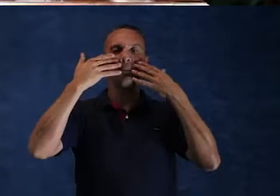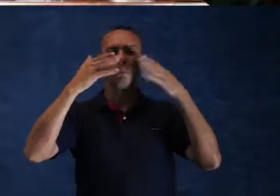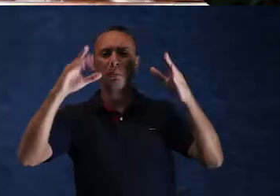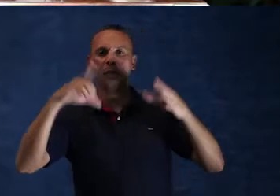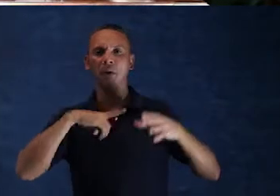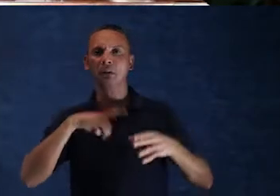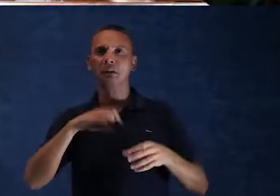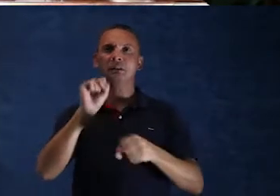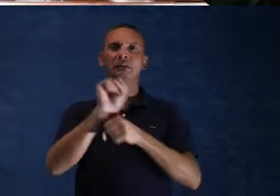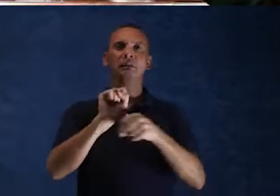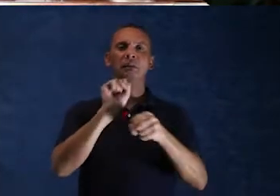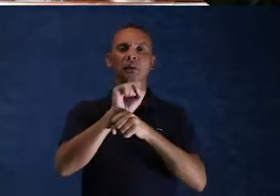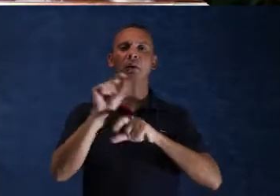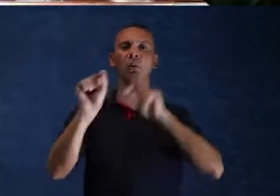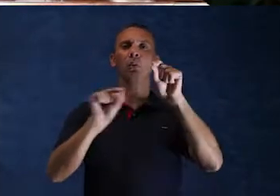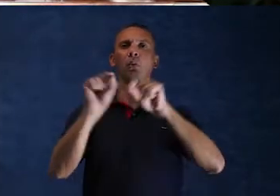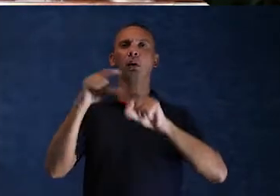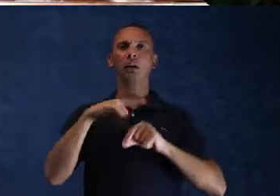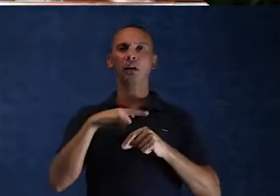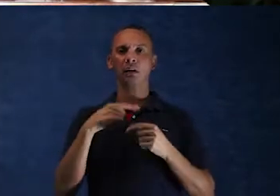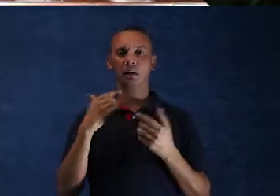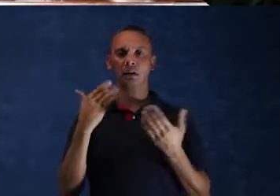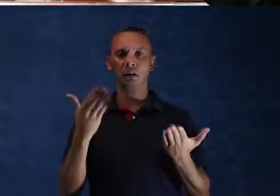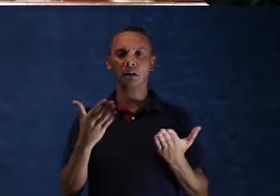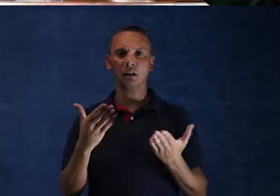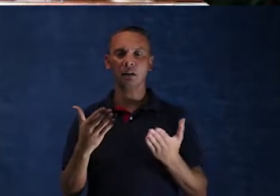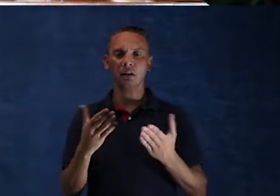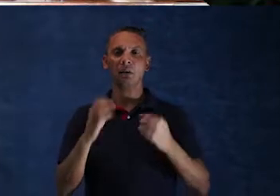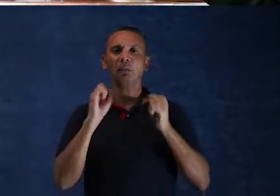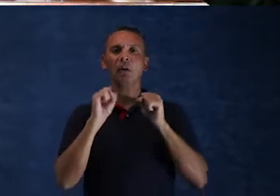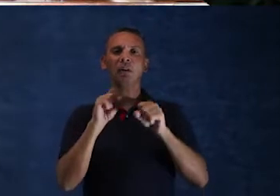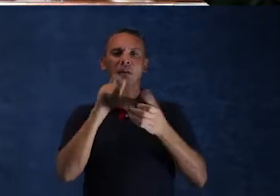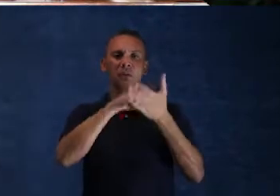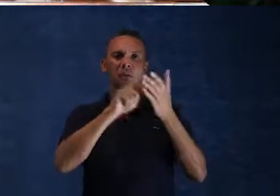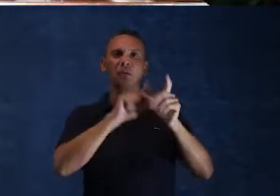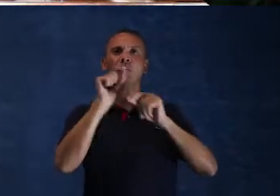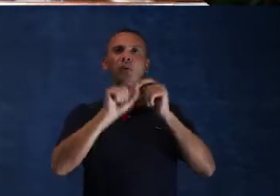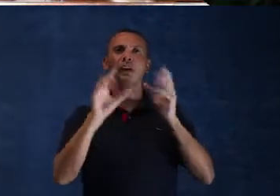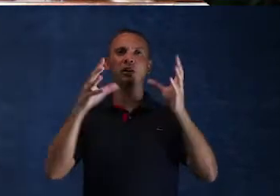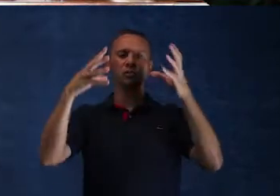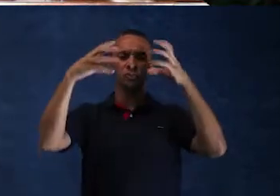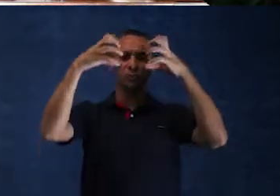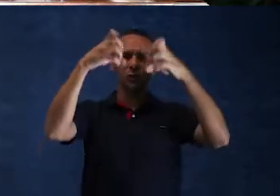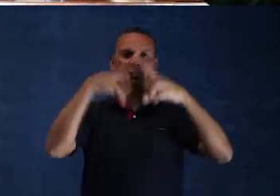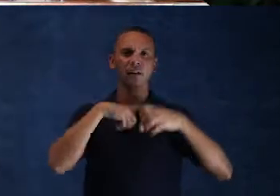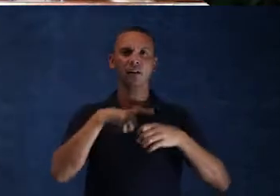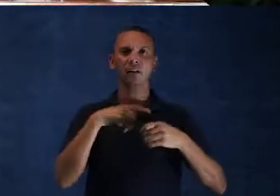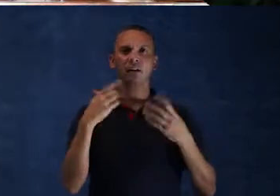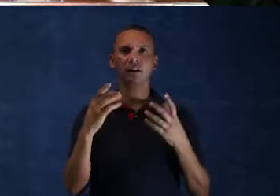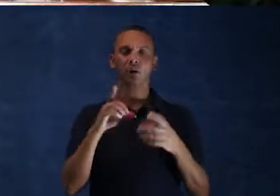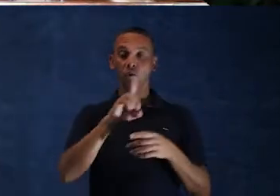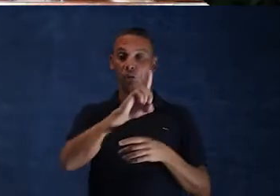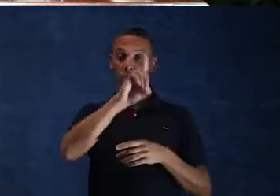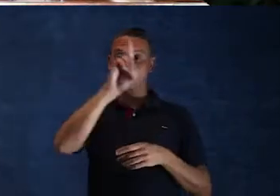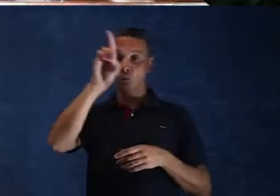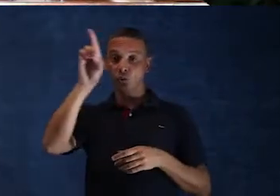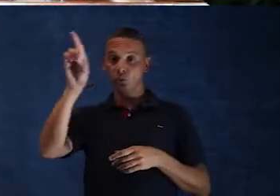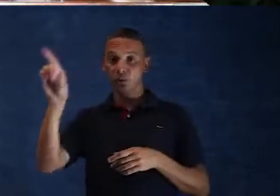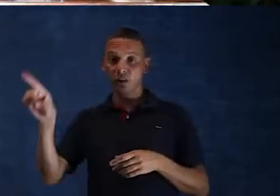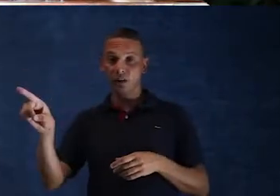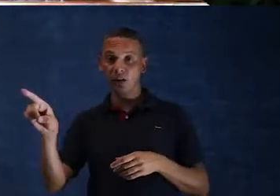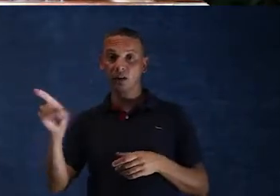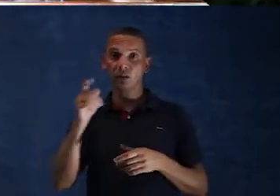pode esperar de sombras? Em todas as descrições, tudo é sombra. O dia estava